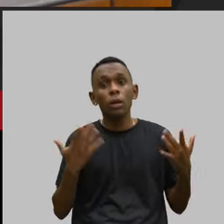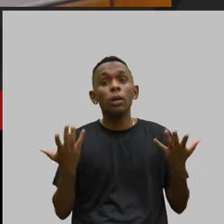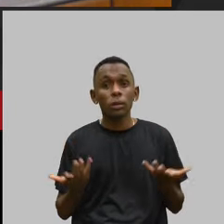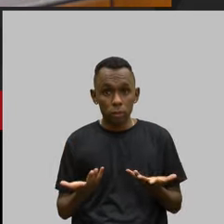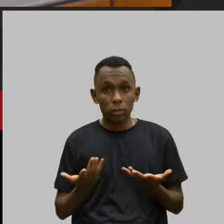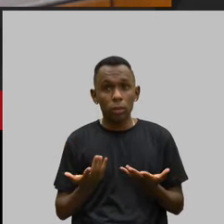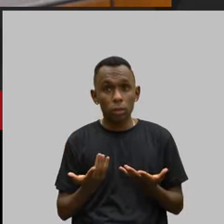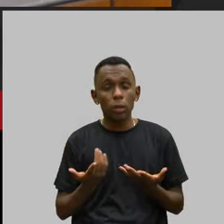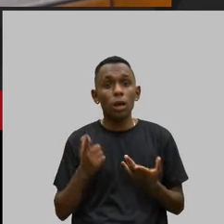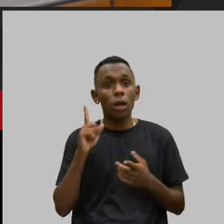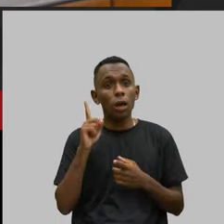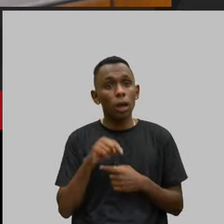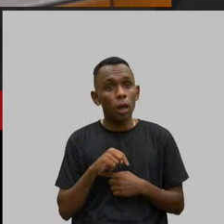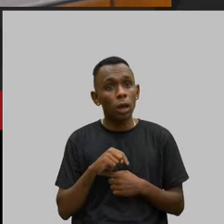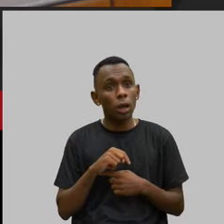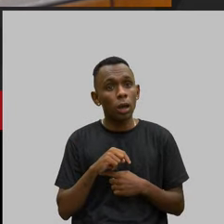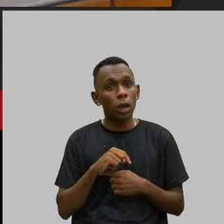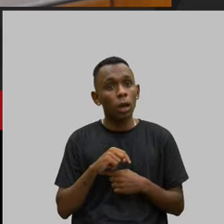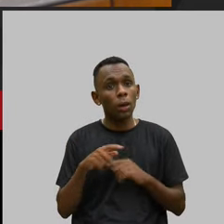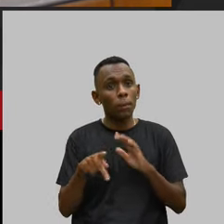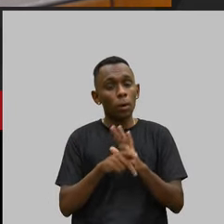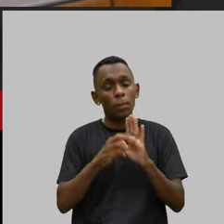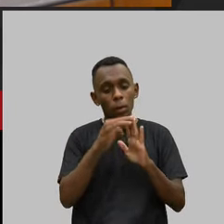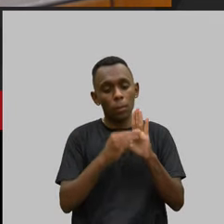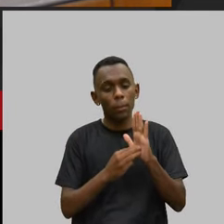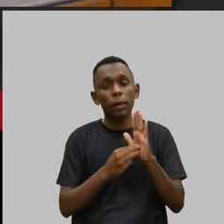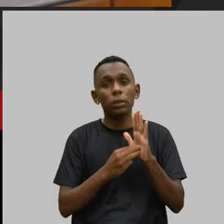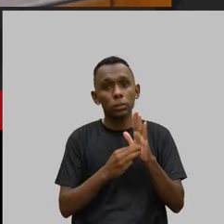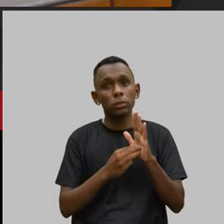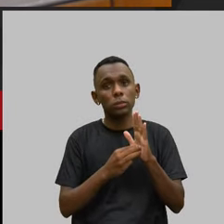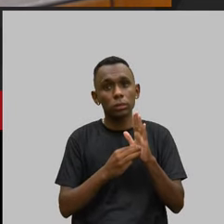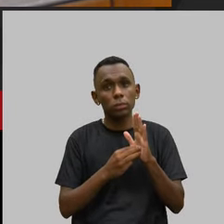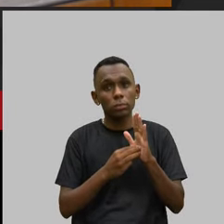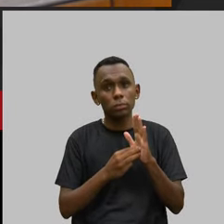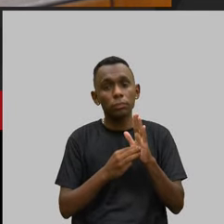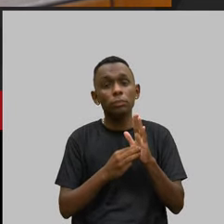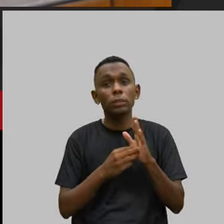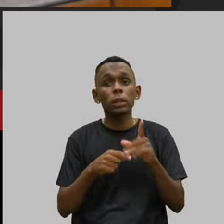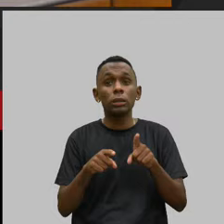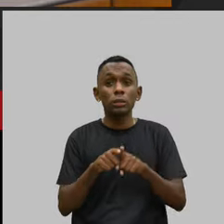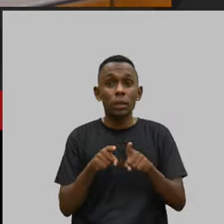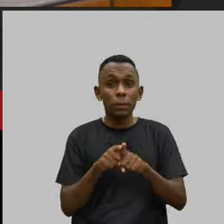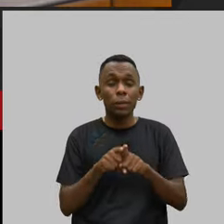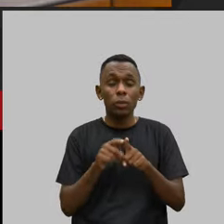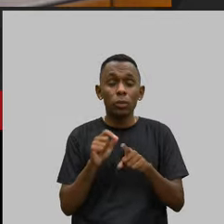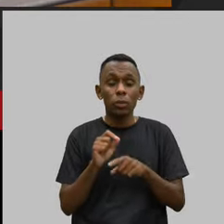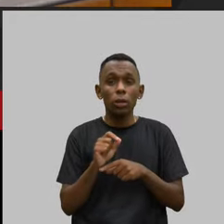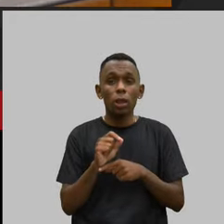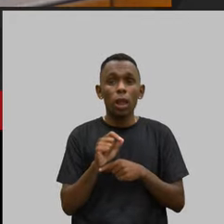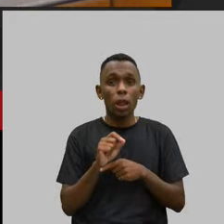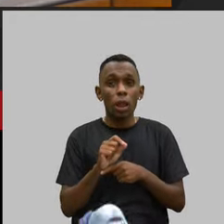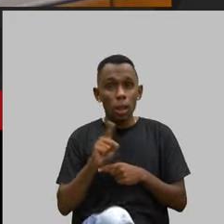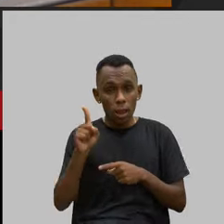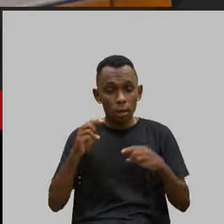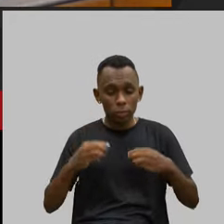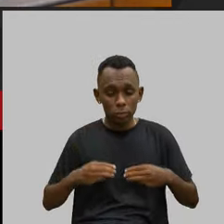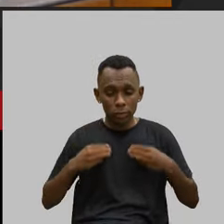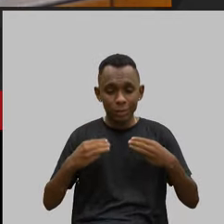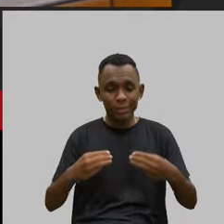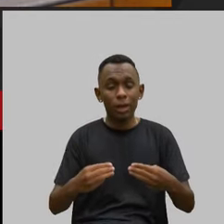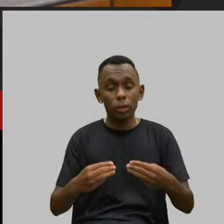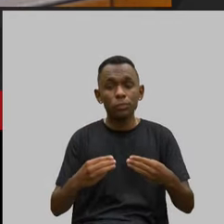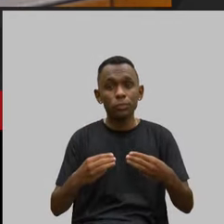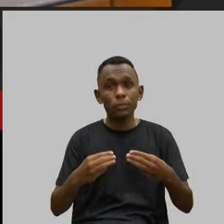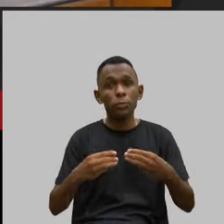sido colocado com base numa metodologia da federa Santas e tem sido colocado lá no ministério e o